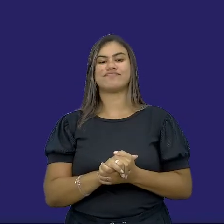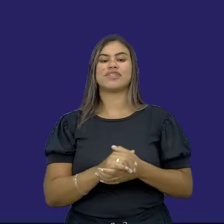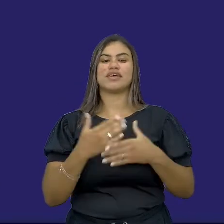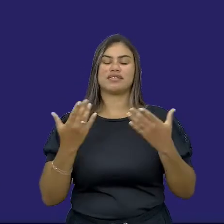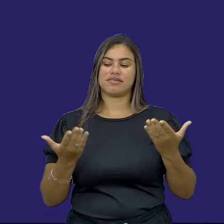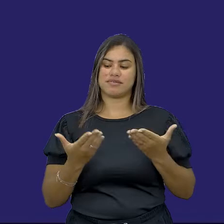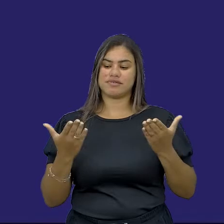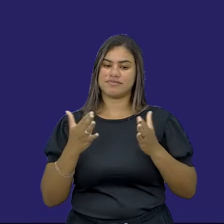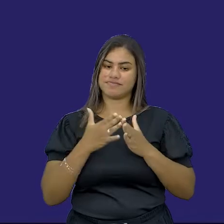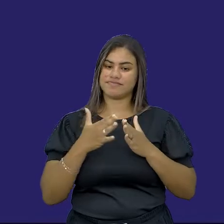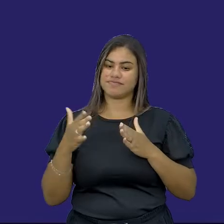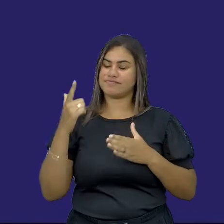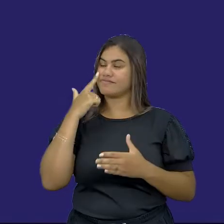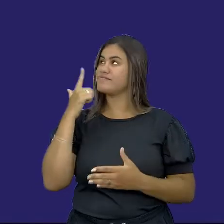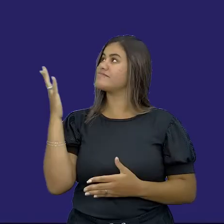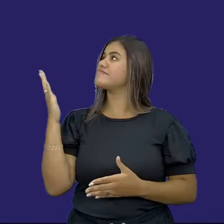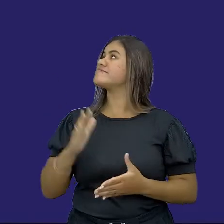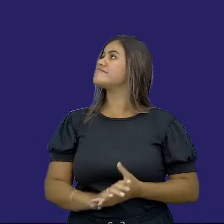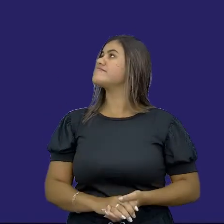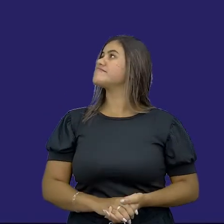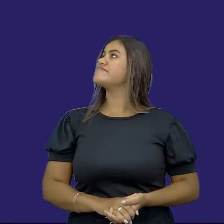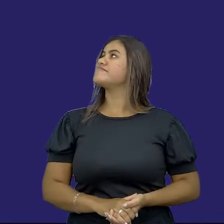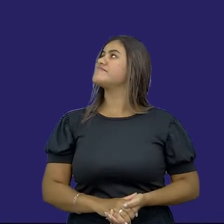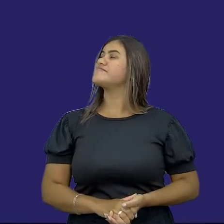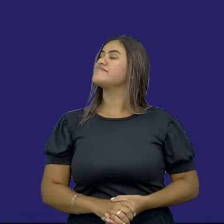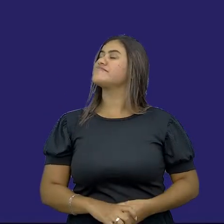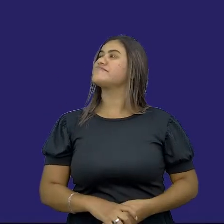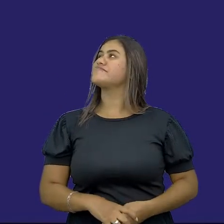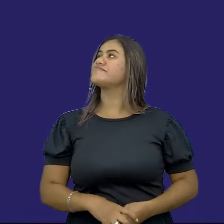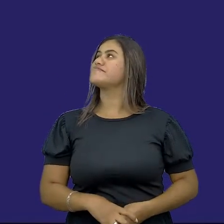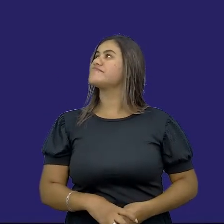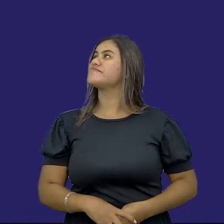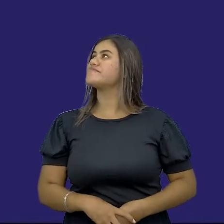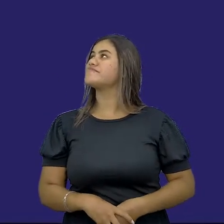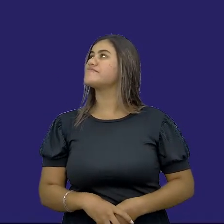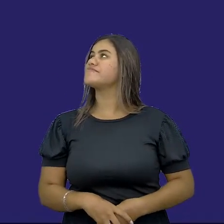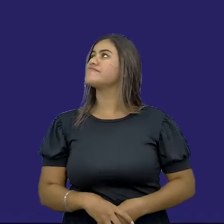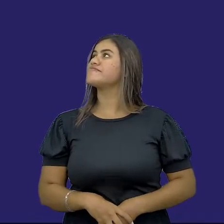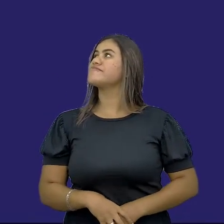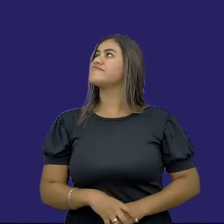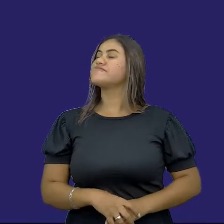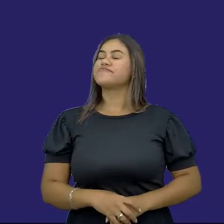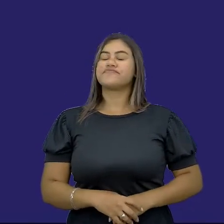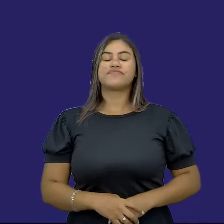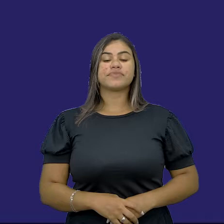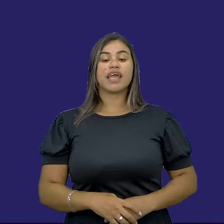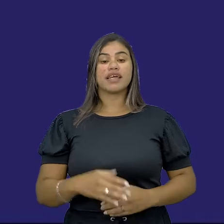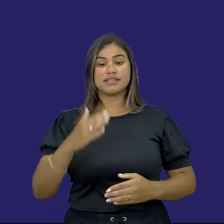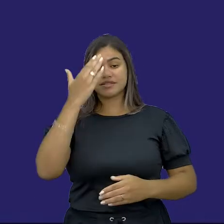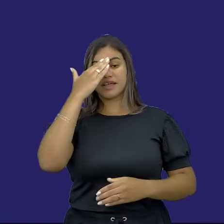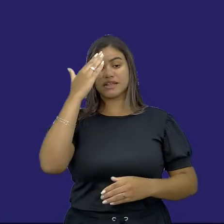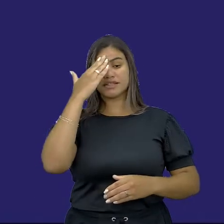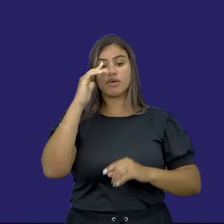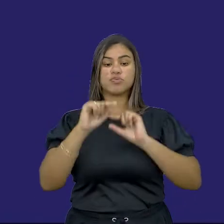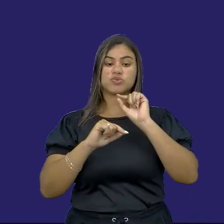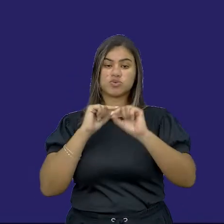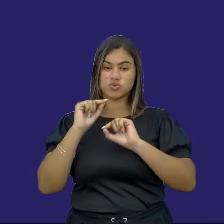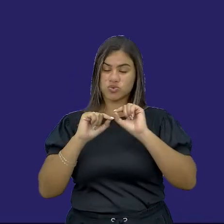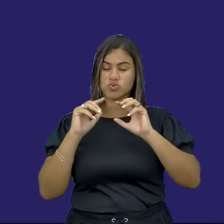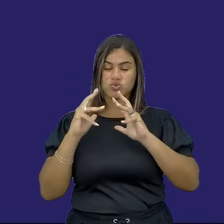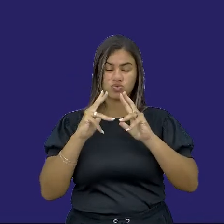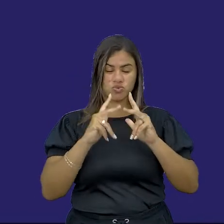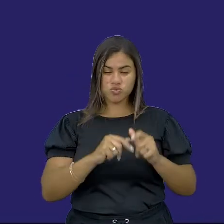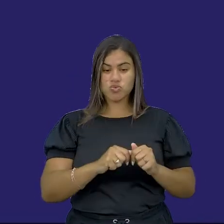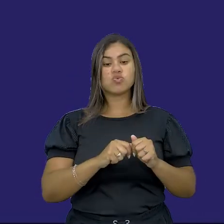que visualizamos os objetivos e compreendemos a nossa estrutura da formação de hoje, vamos iniciar o primeiro momento,